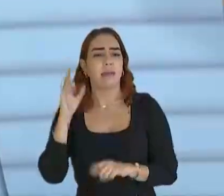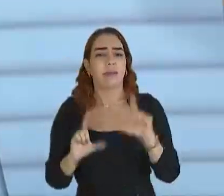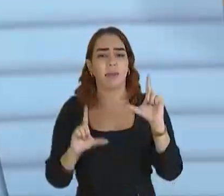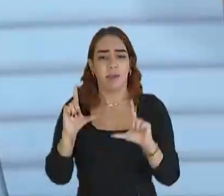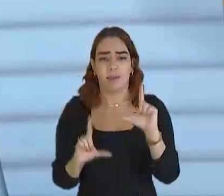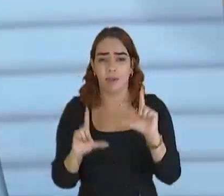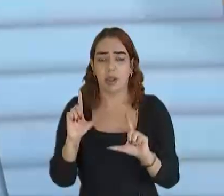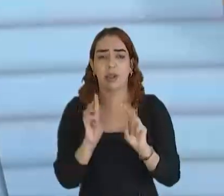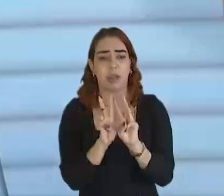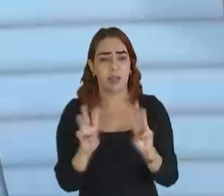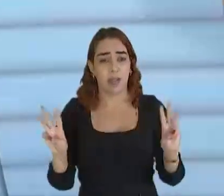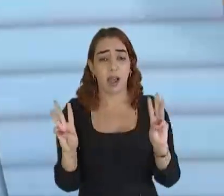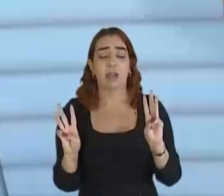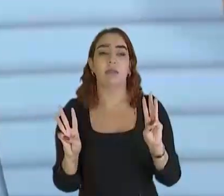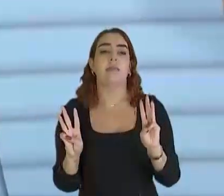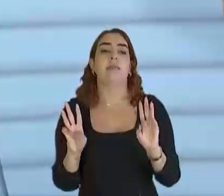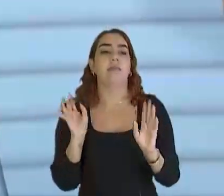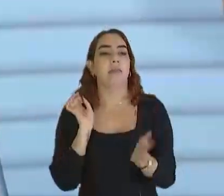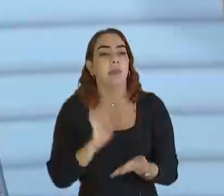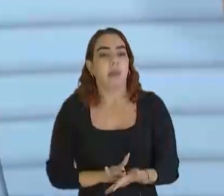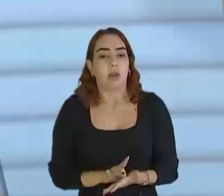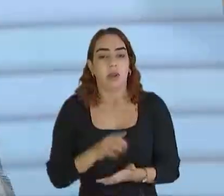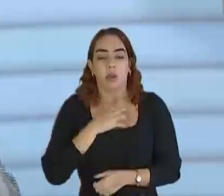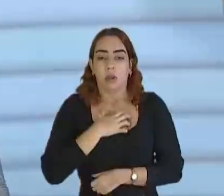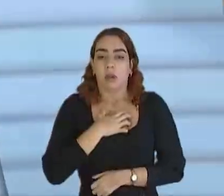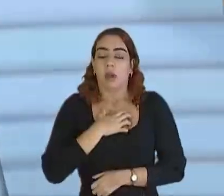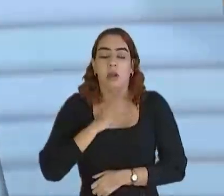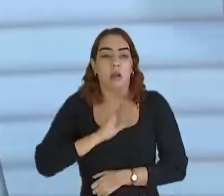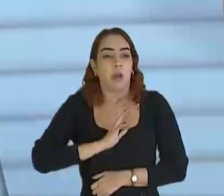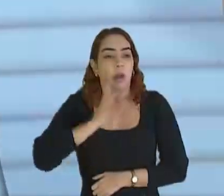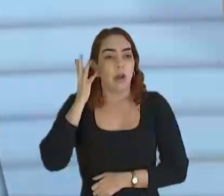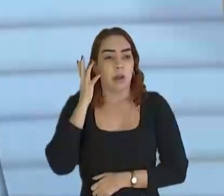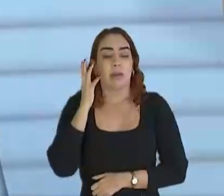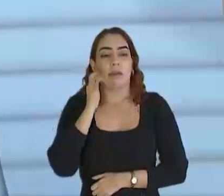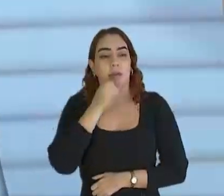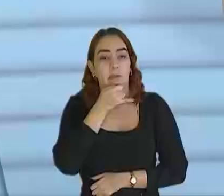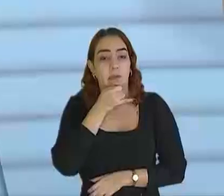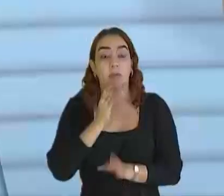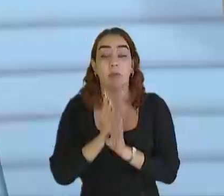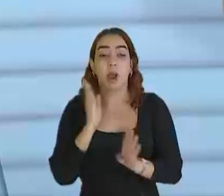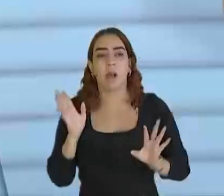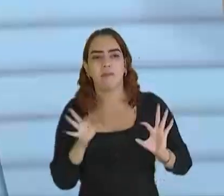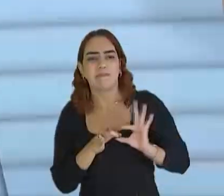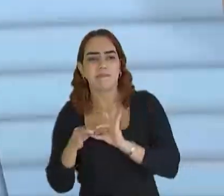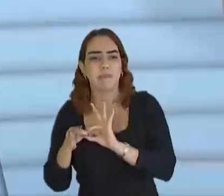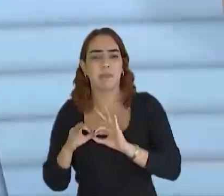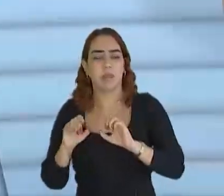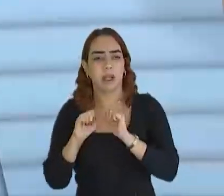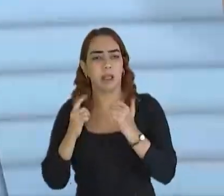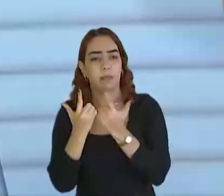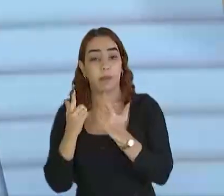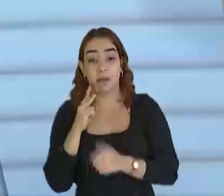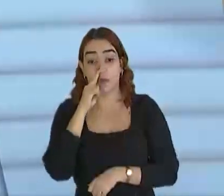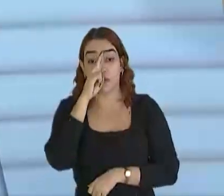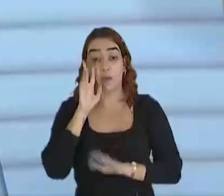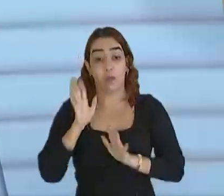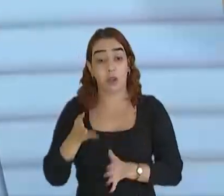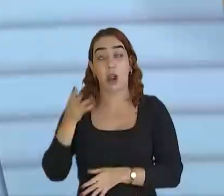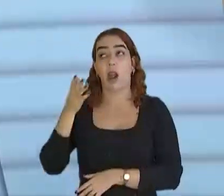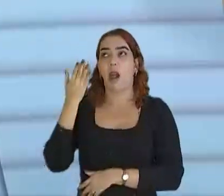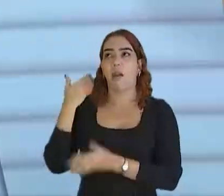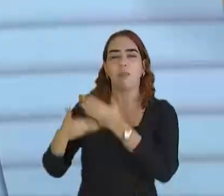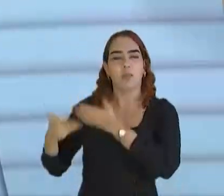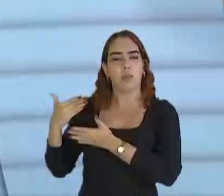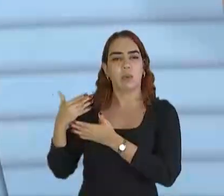notícias, site. Então, para nós foi acho que foi um drama, né? Eu tenho uma relação com a Assembleia muito, muito forte, né? Eu entrei aqui como assessor